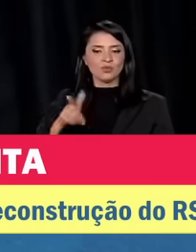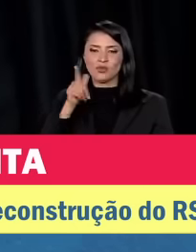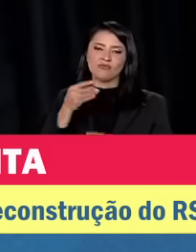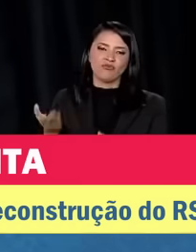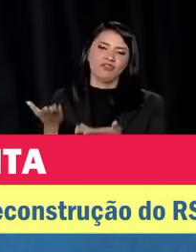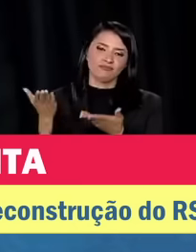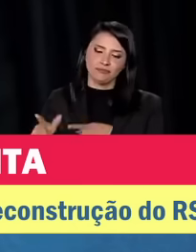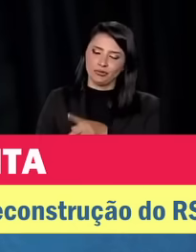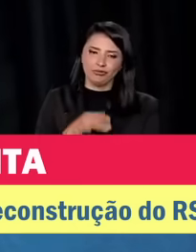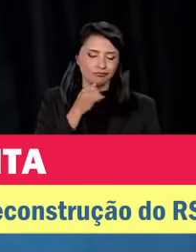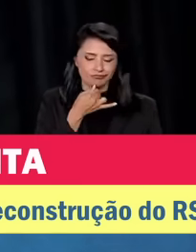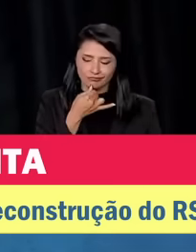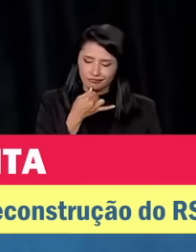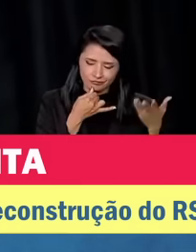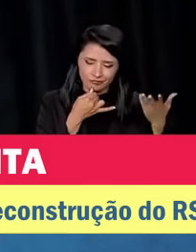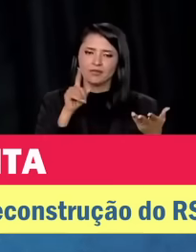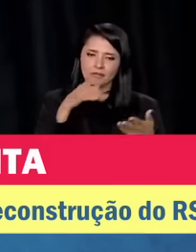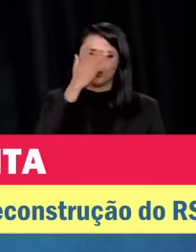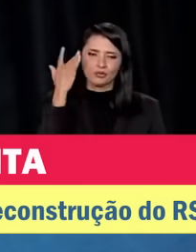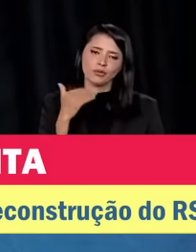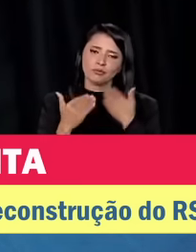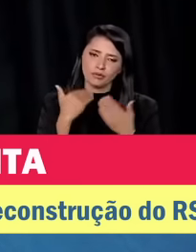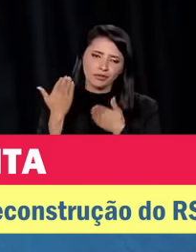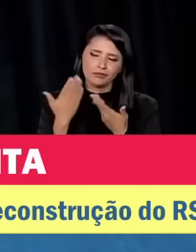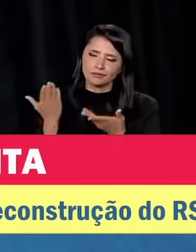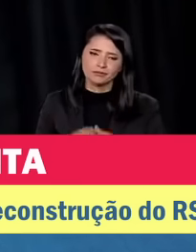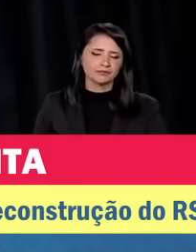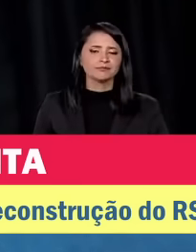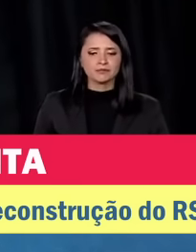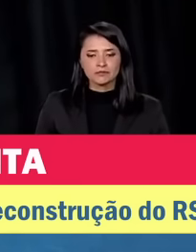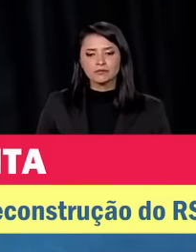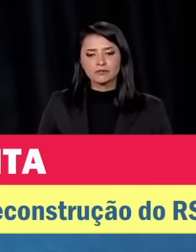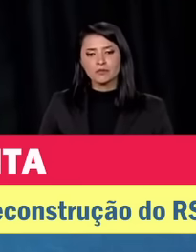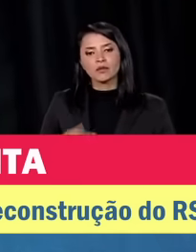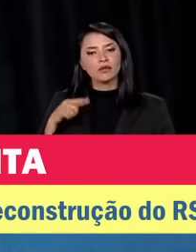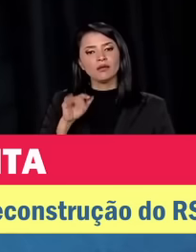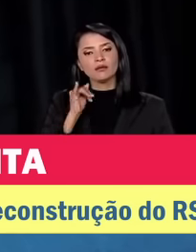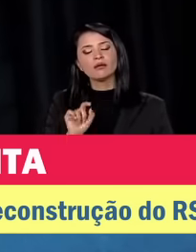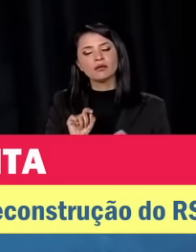nosso povo, infelizmente, são as vidas das pessoas que foram perdidas. E fica aqui